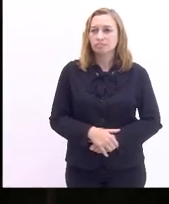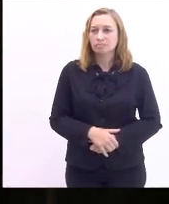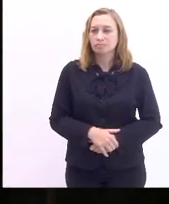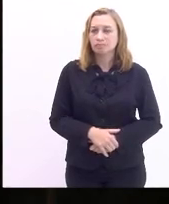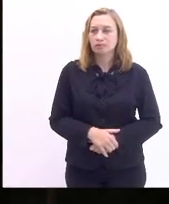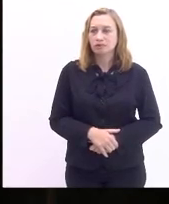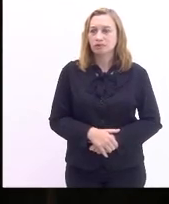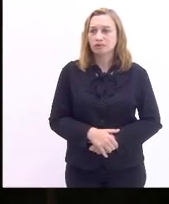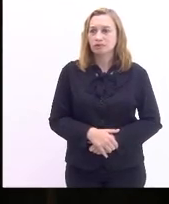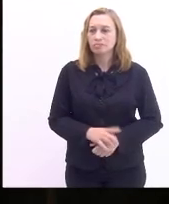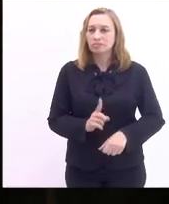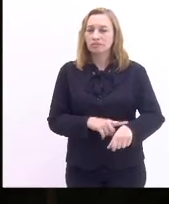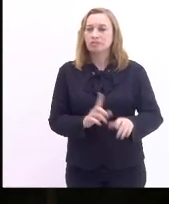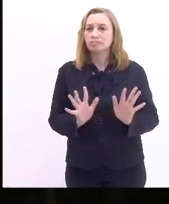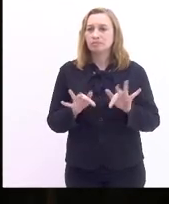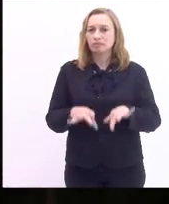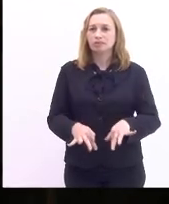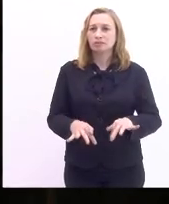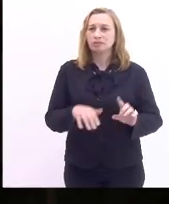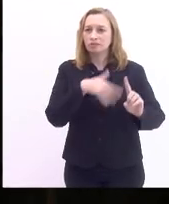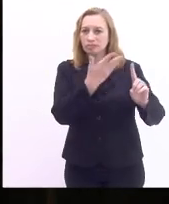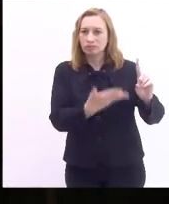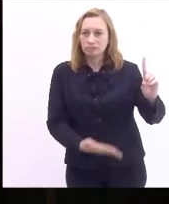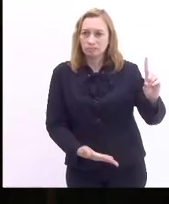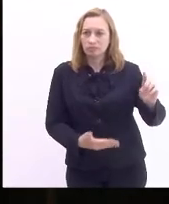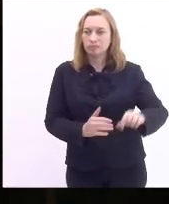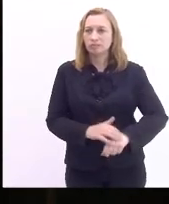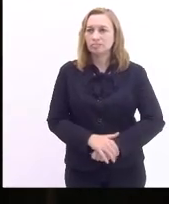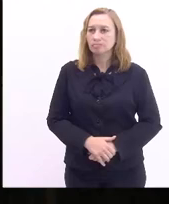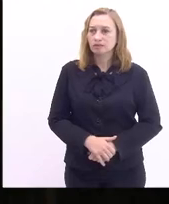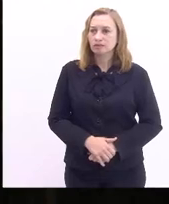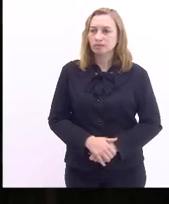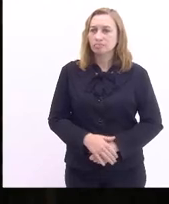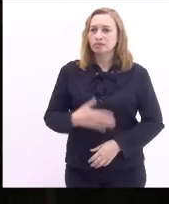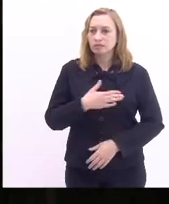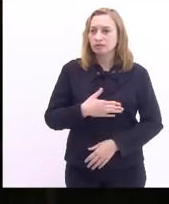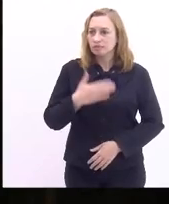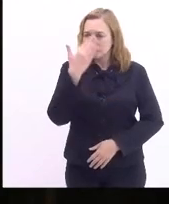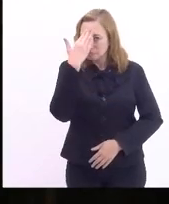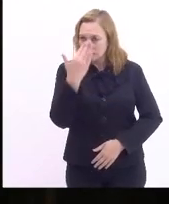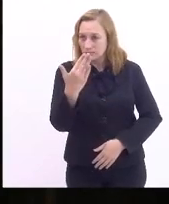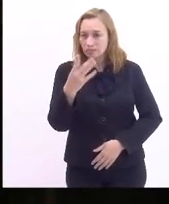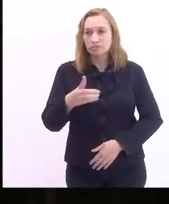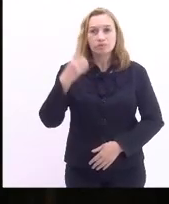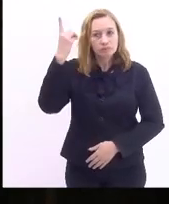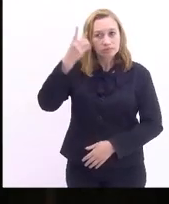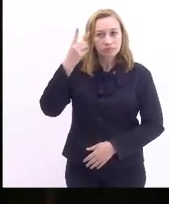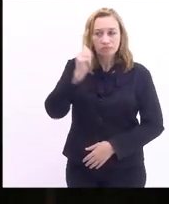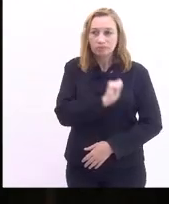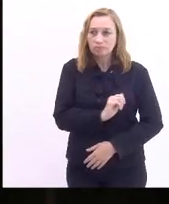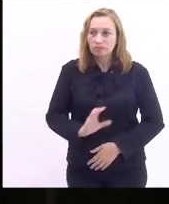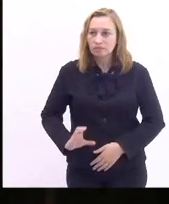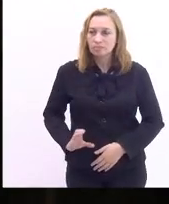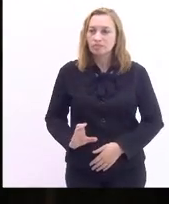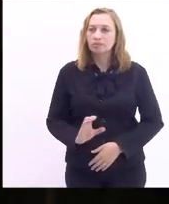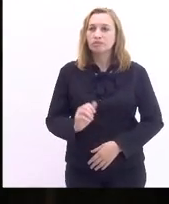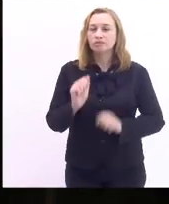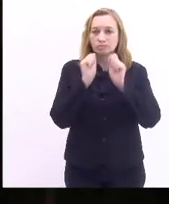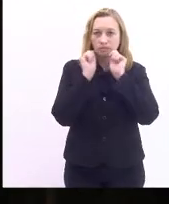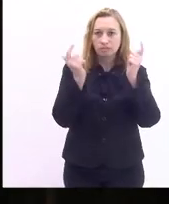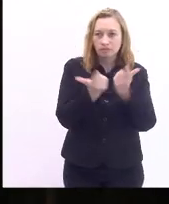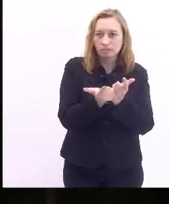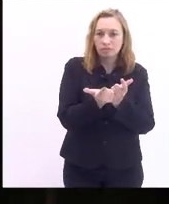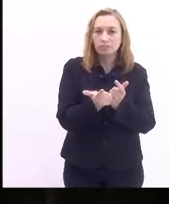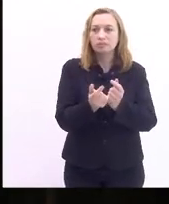nós chegamos ao momento final da solenidade gostariam de agradecer o deputado André Ceciliano e